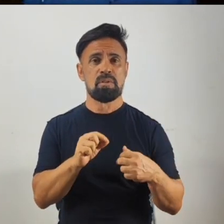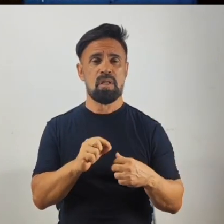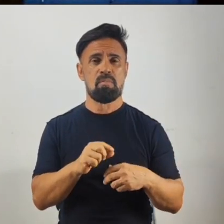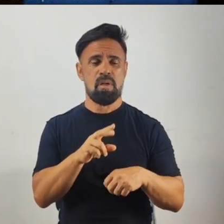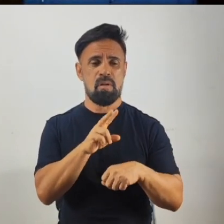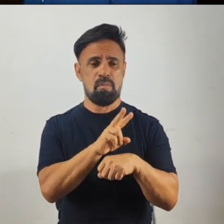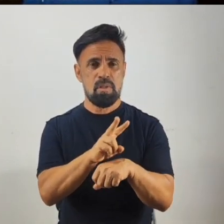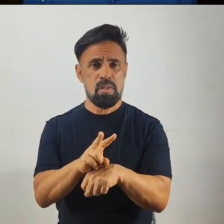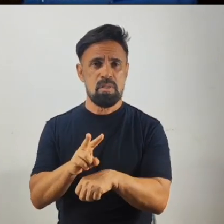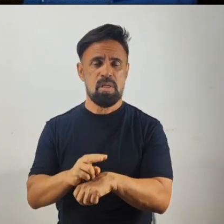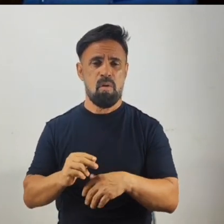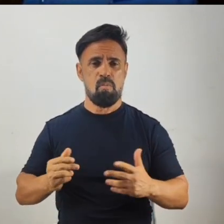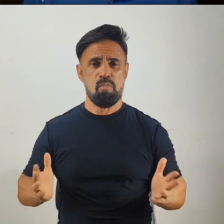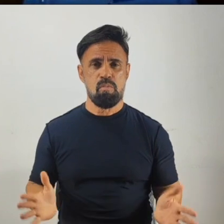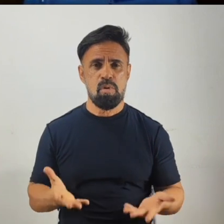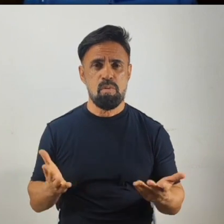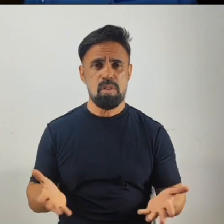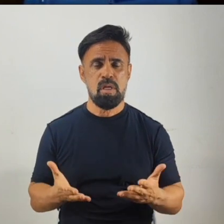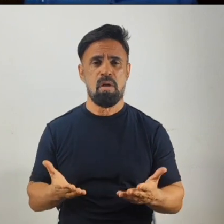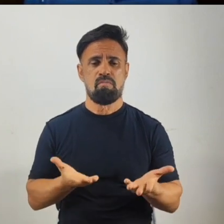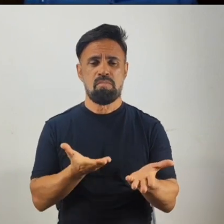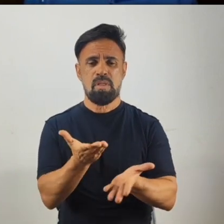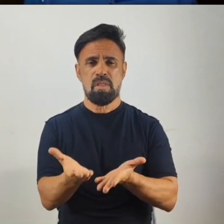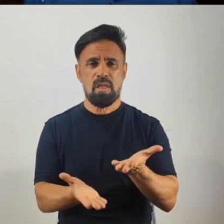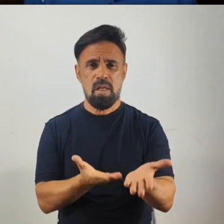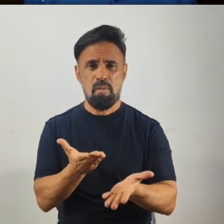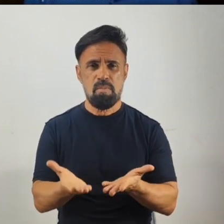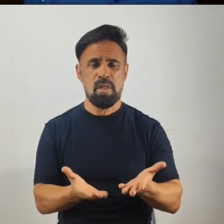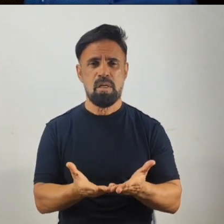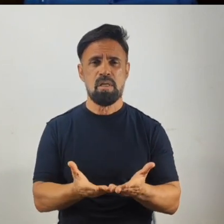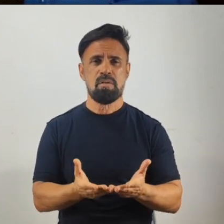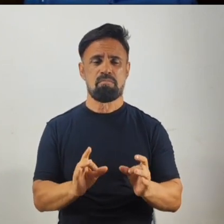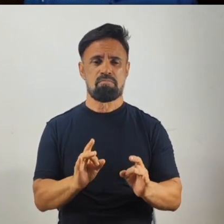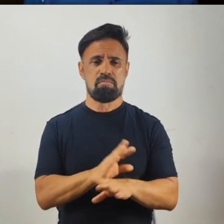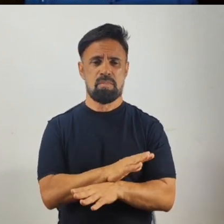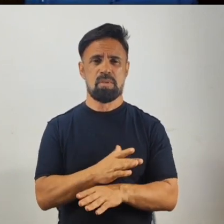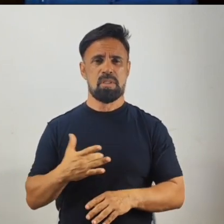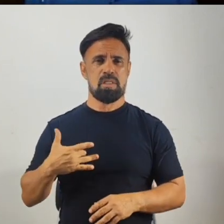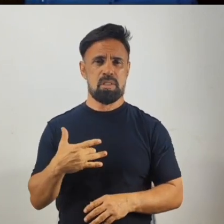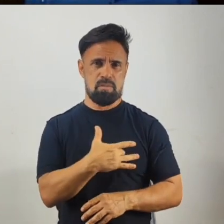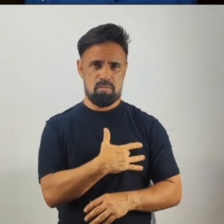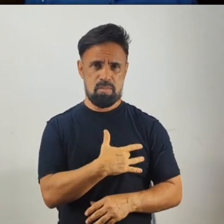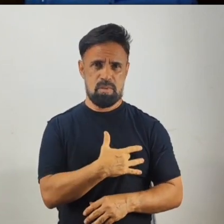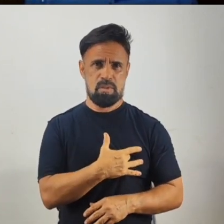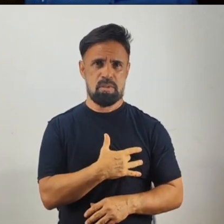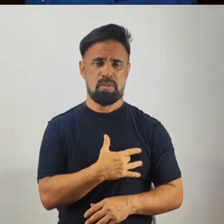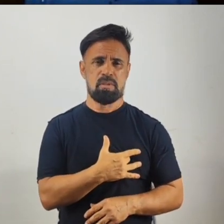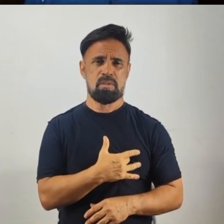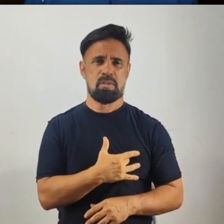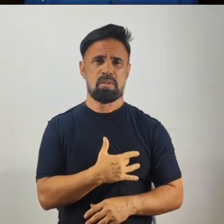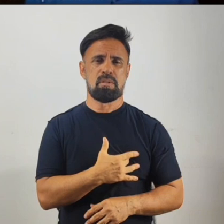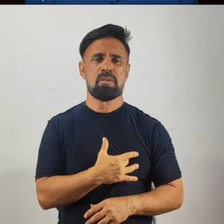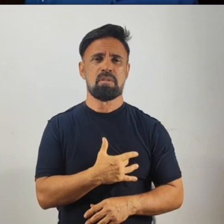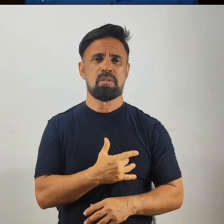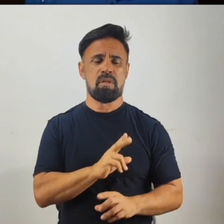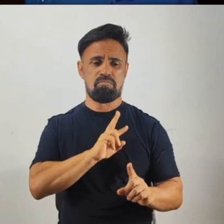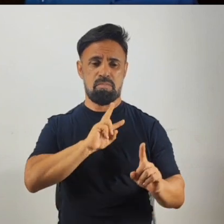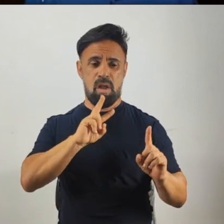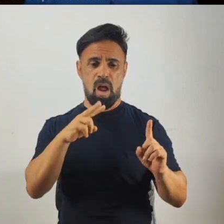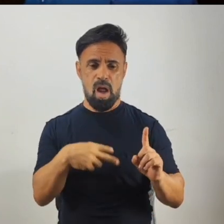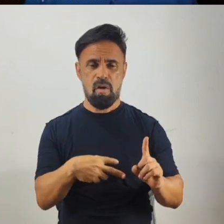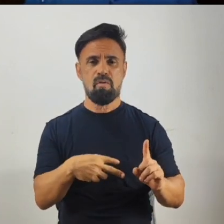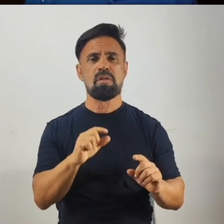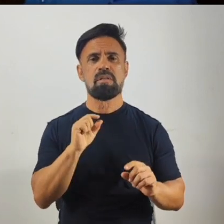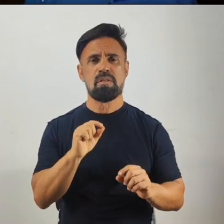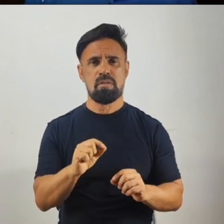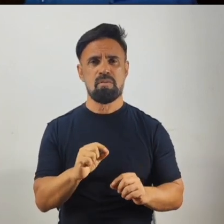responsáveis pela proteção, promoção, tratamento e recuperação da saúde, são reconhecidos